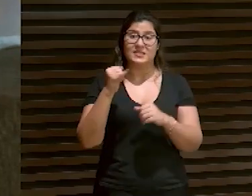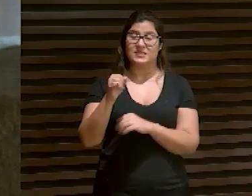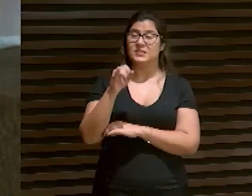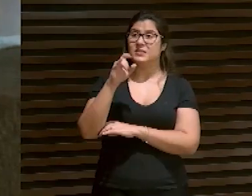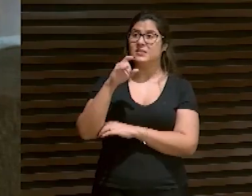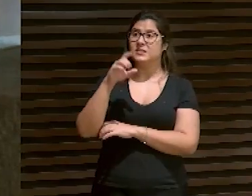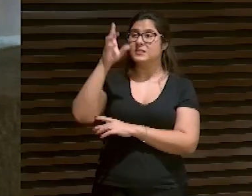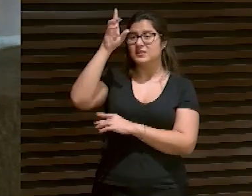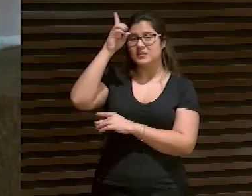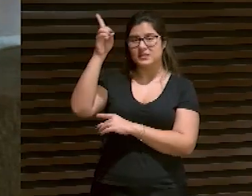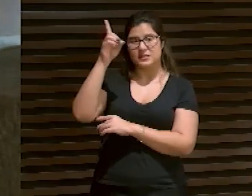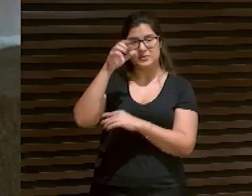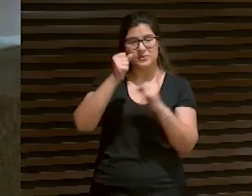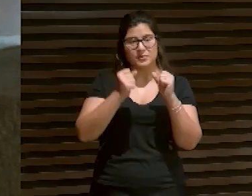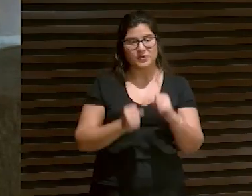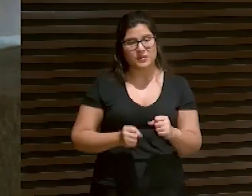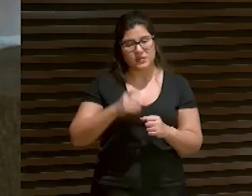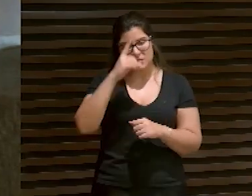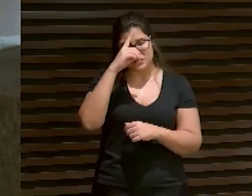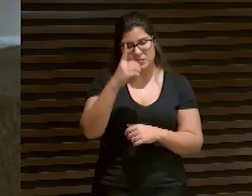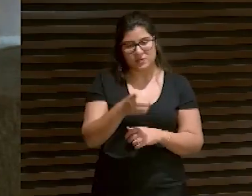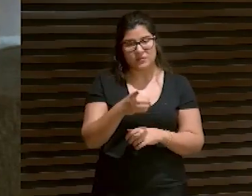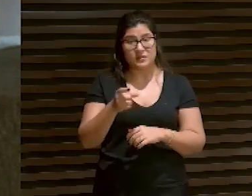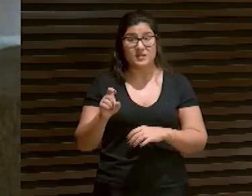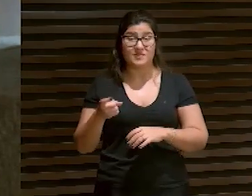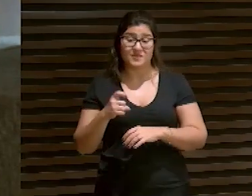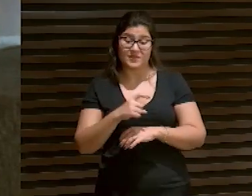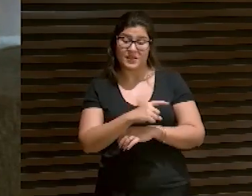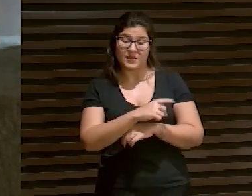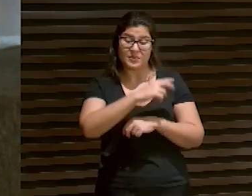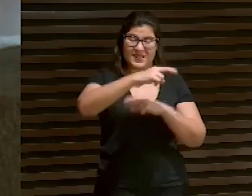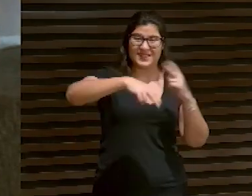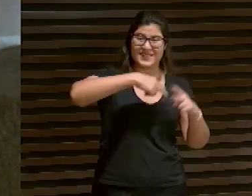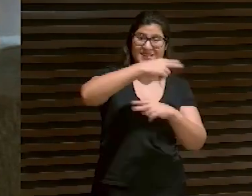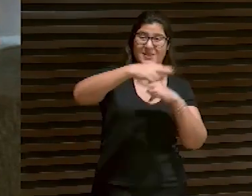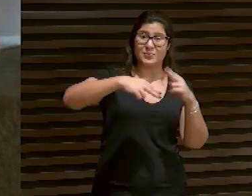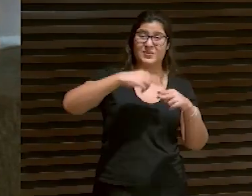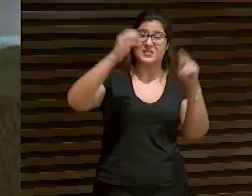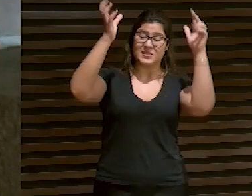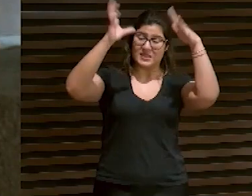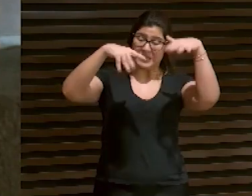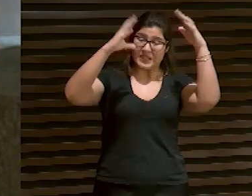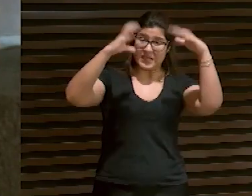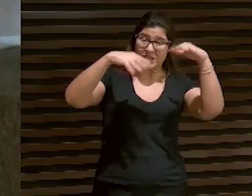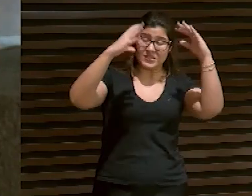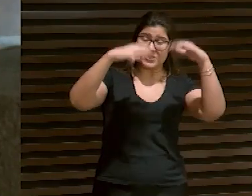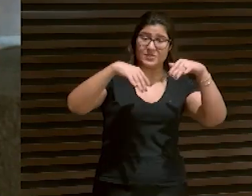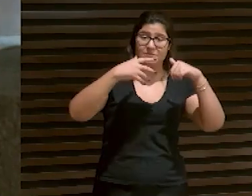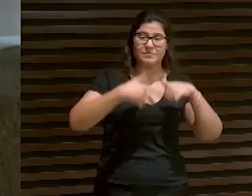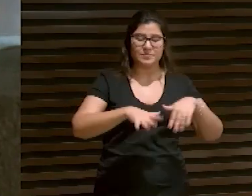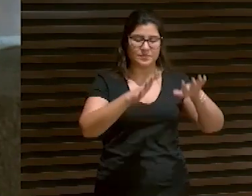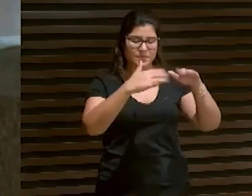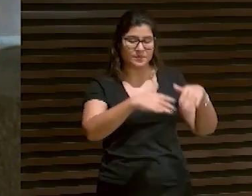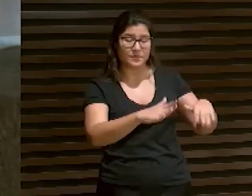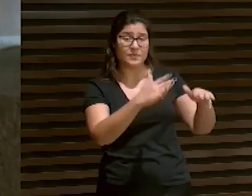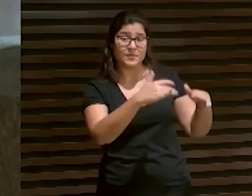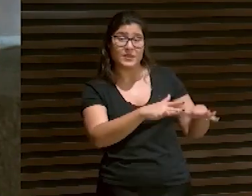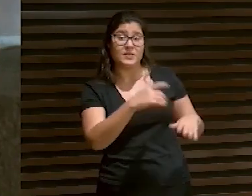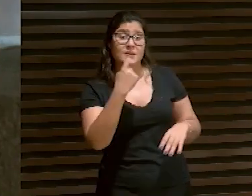verme, se Deus tem o poder de controlar tempestades, se Ele tem o poder de controlar